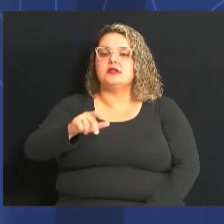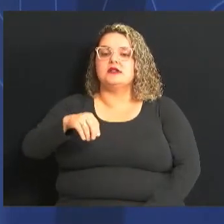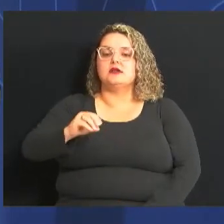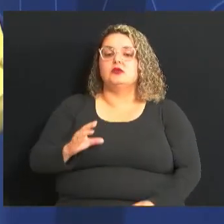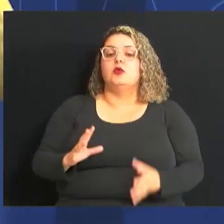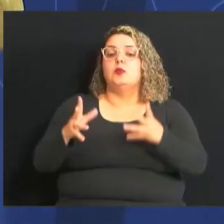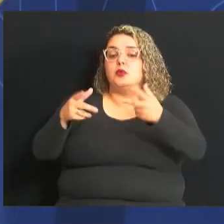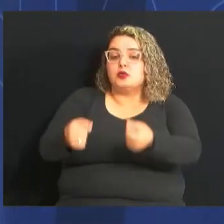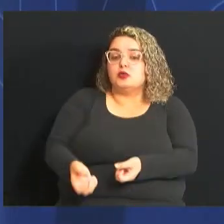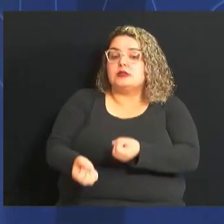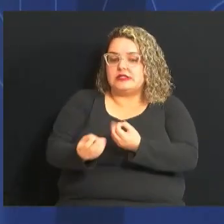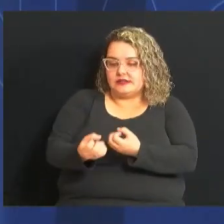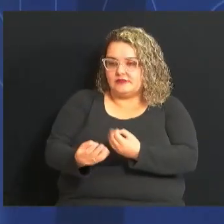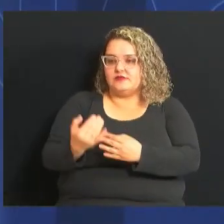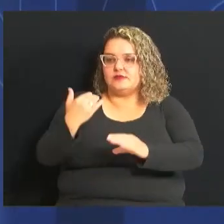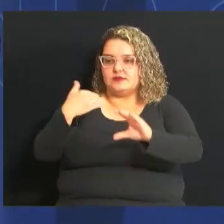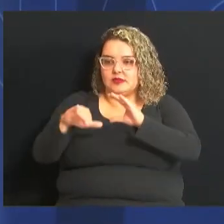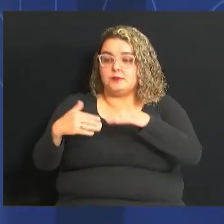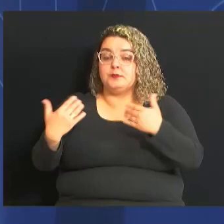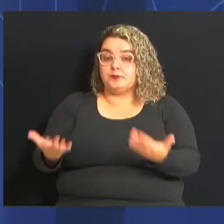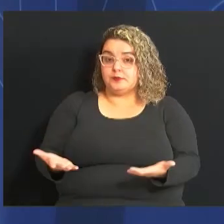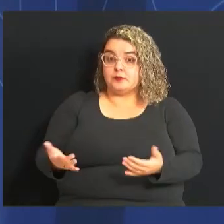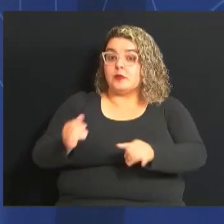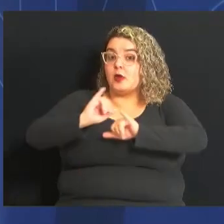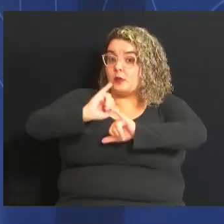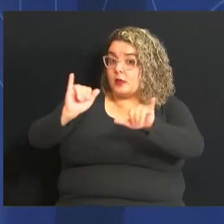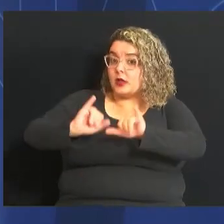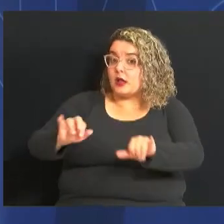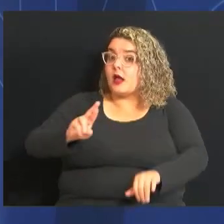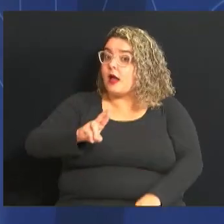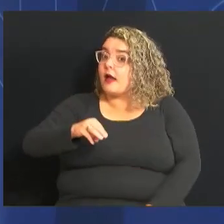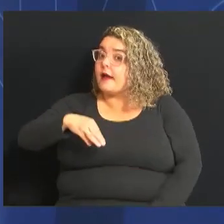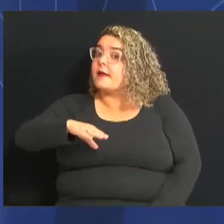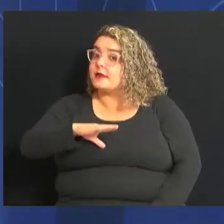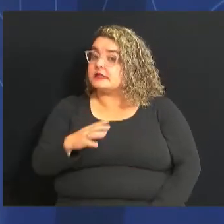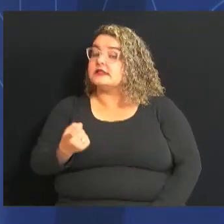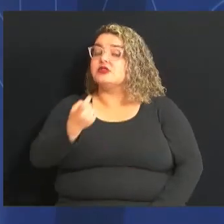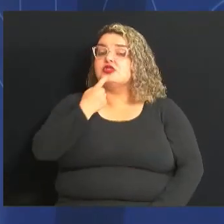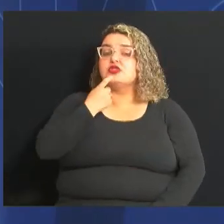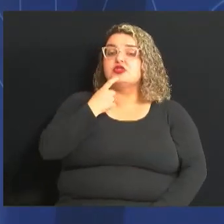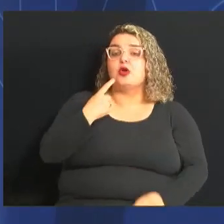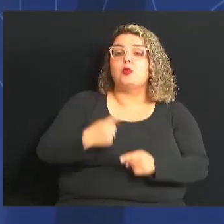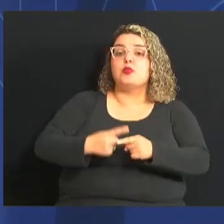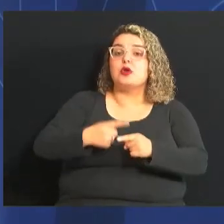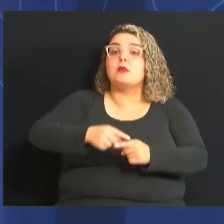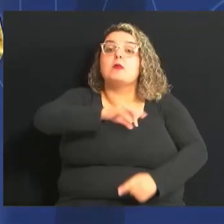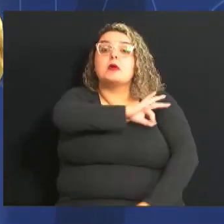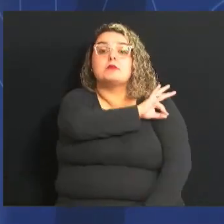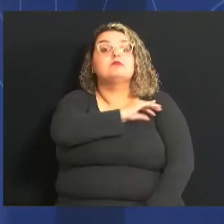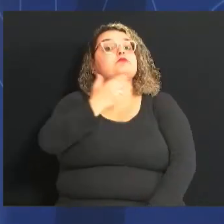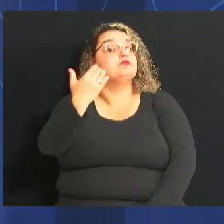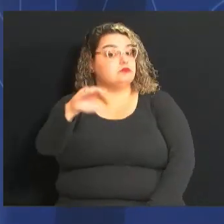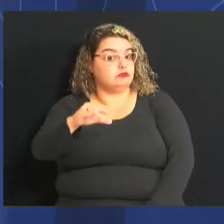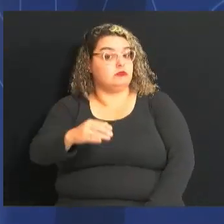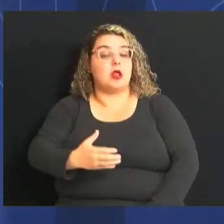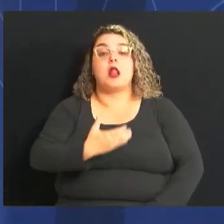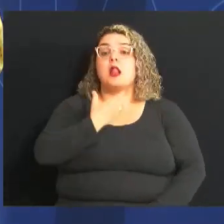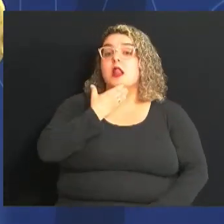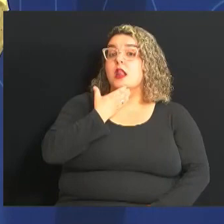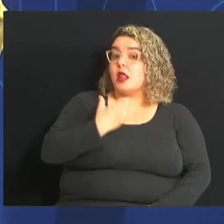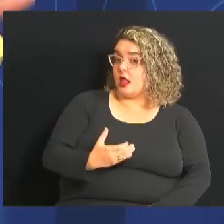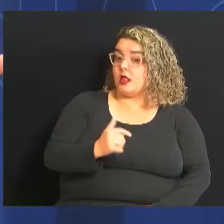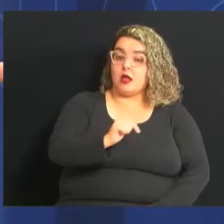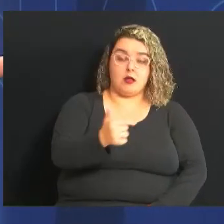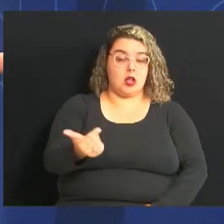foram passadas. Vamos com as notícias da metrópole de Campinas, porque a Prefeitura lançou, a campanha Natal Sem Fome